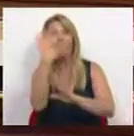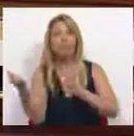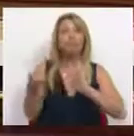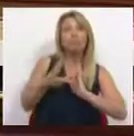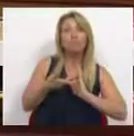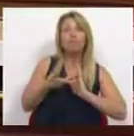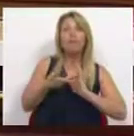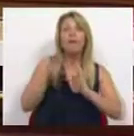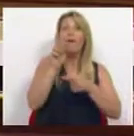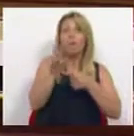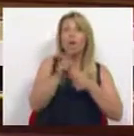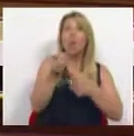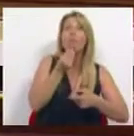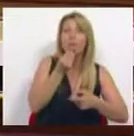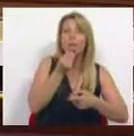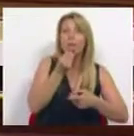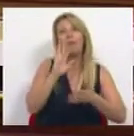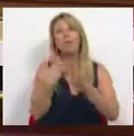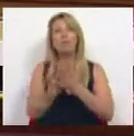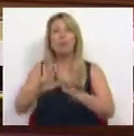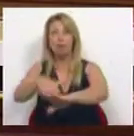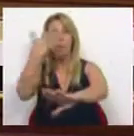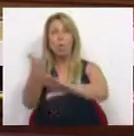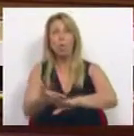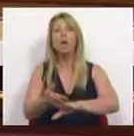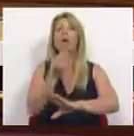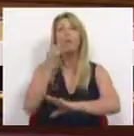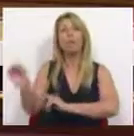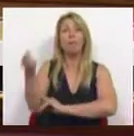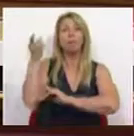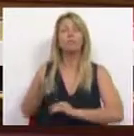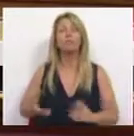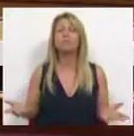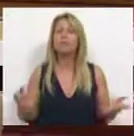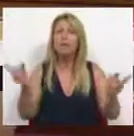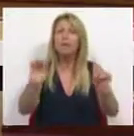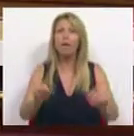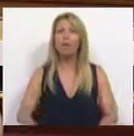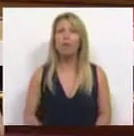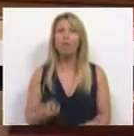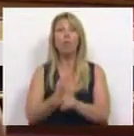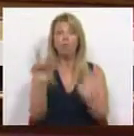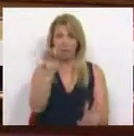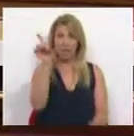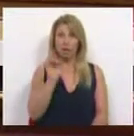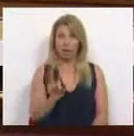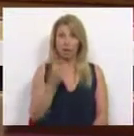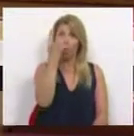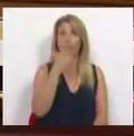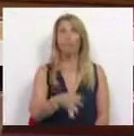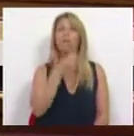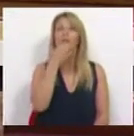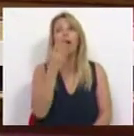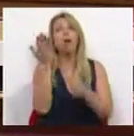alimentar. E não. Curiosamente, na nossa audição também, uma das questões que foi referida é que nas cantinas, designadamente escolares,